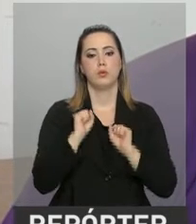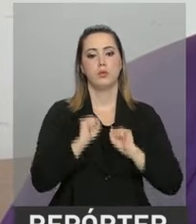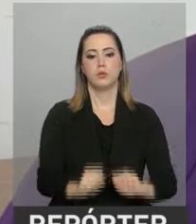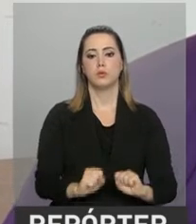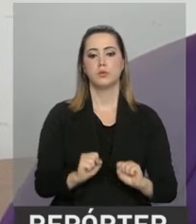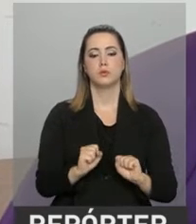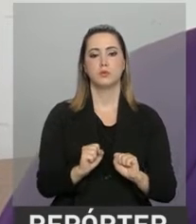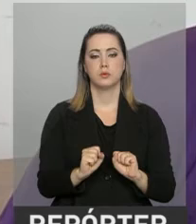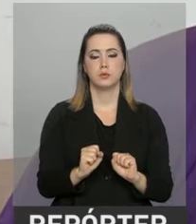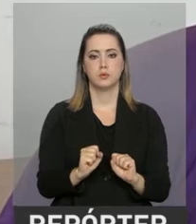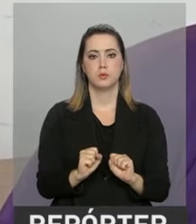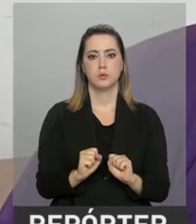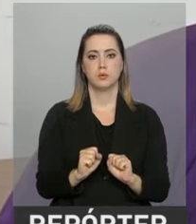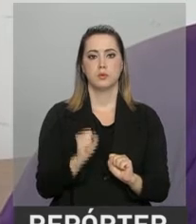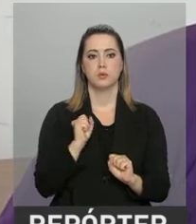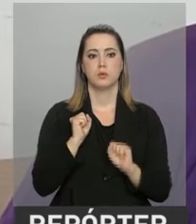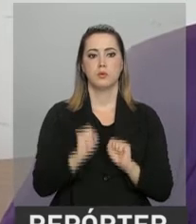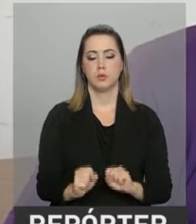possibilidade